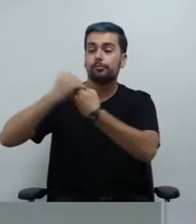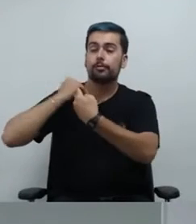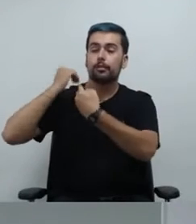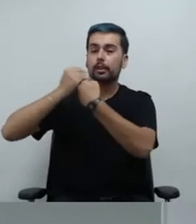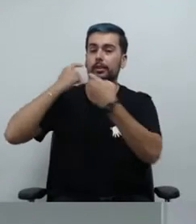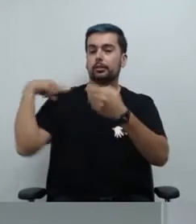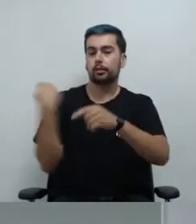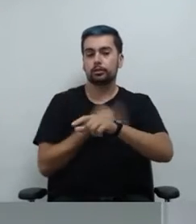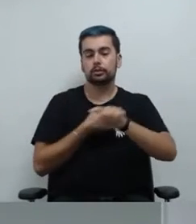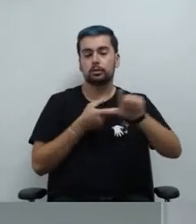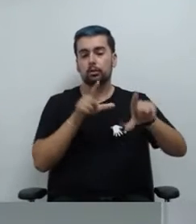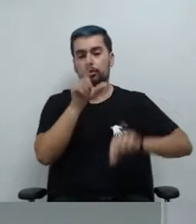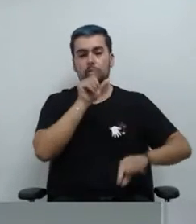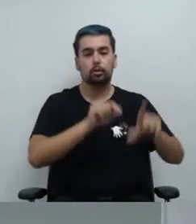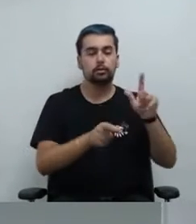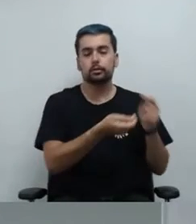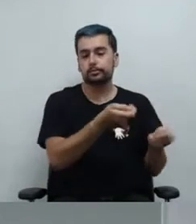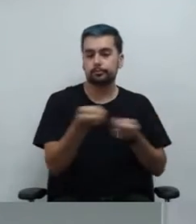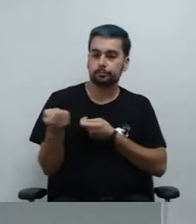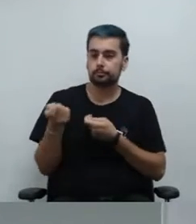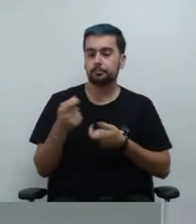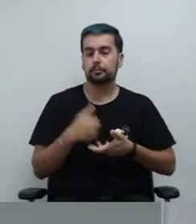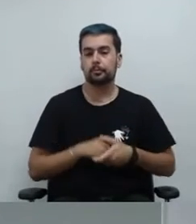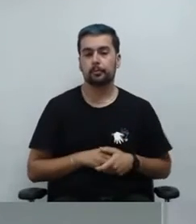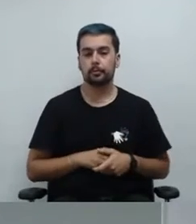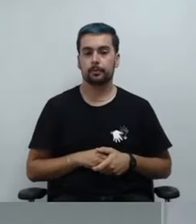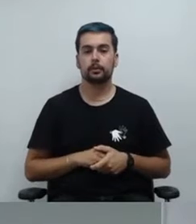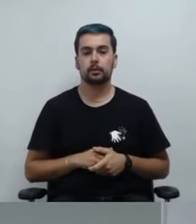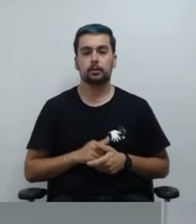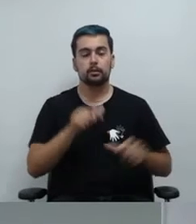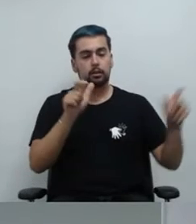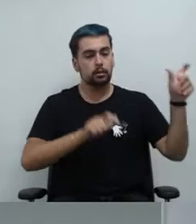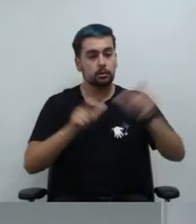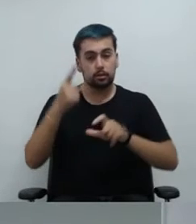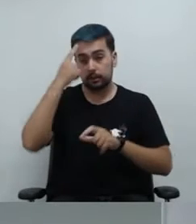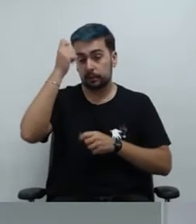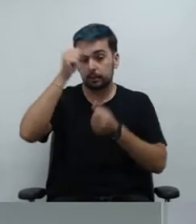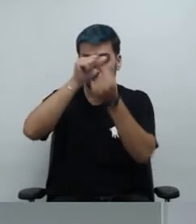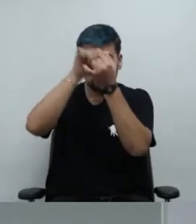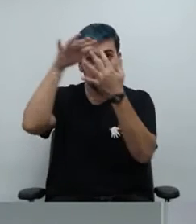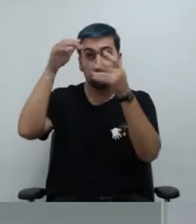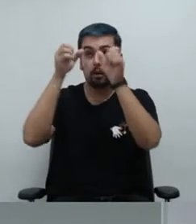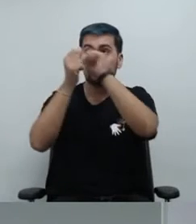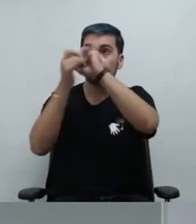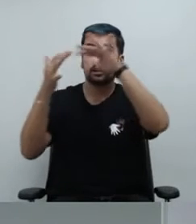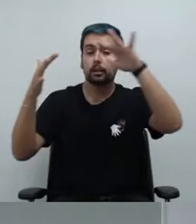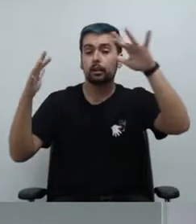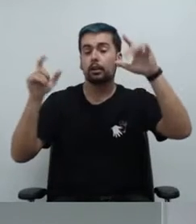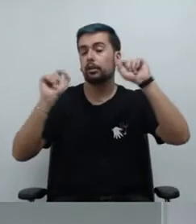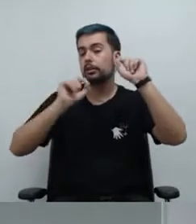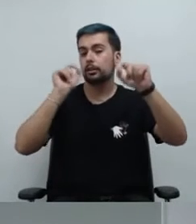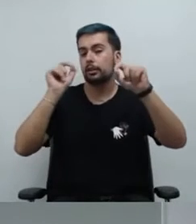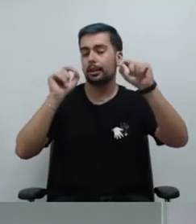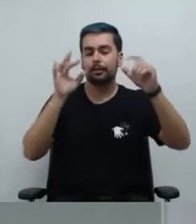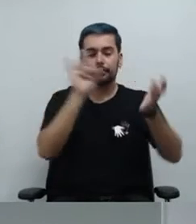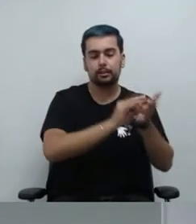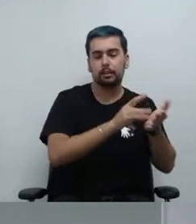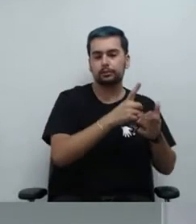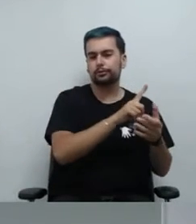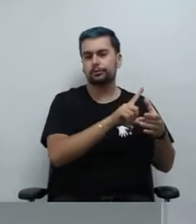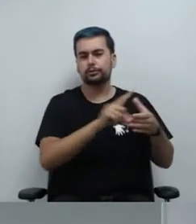nossas escolhas do dia a dia. Para algumas pessoas, a ideia de sonhar é abdicar da realidade